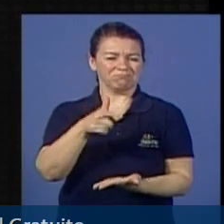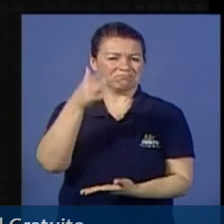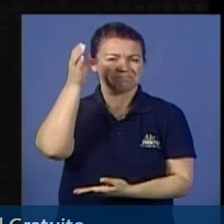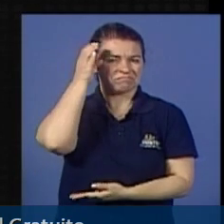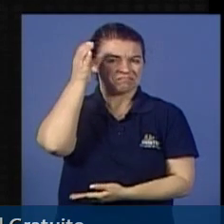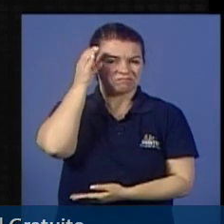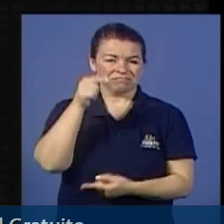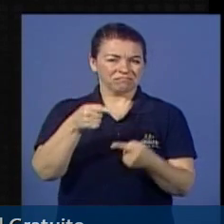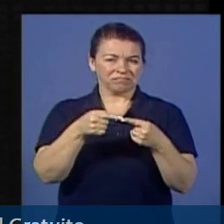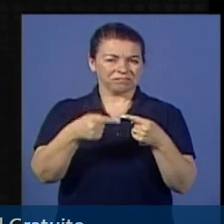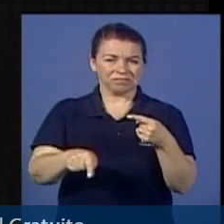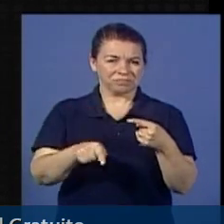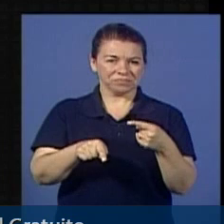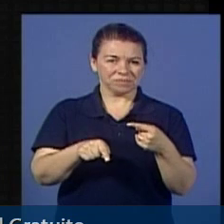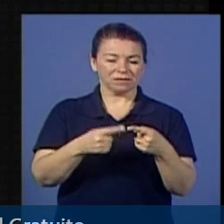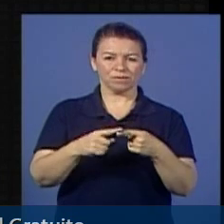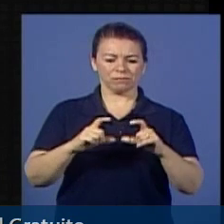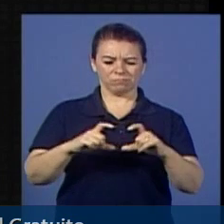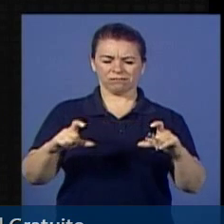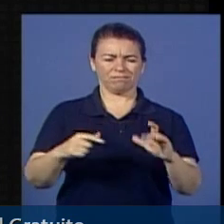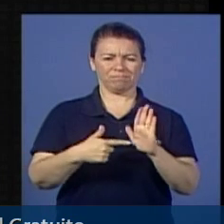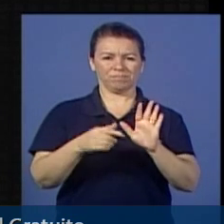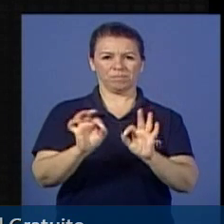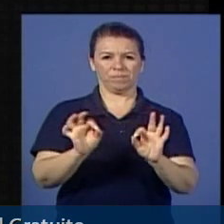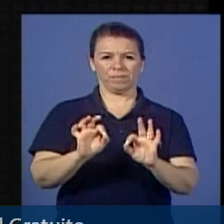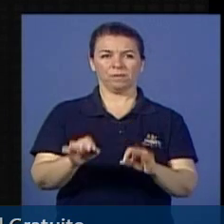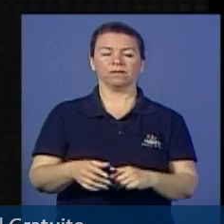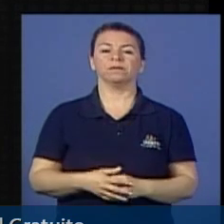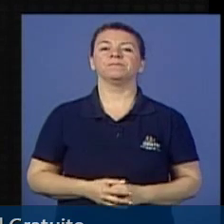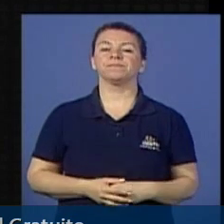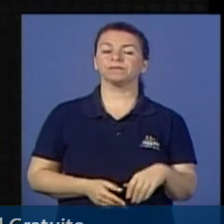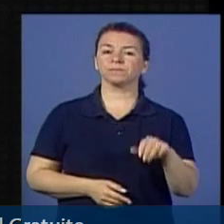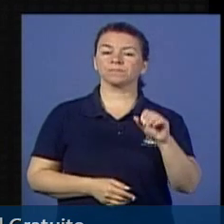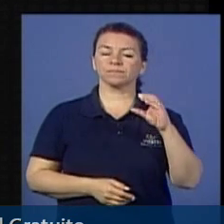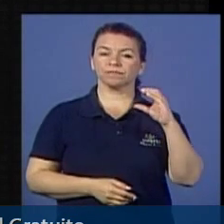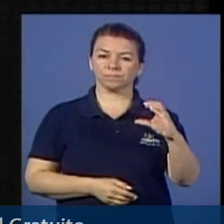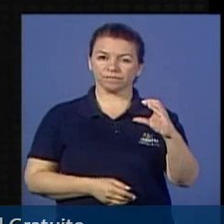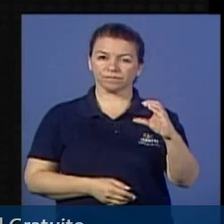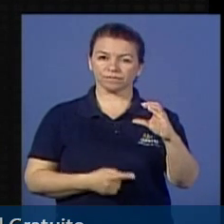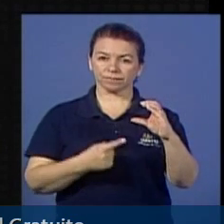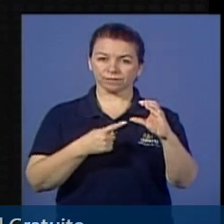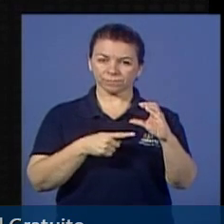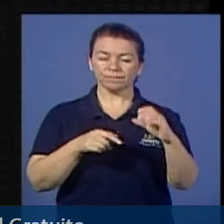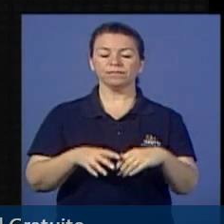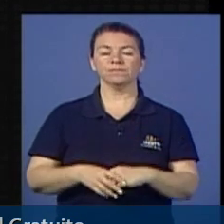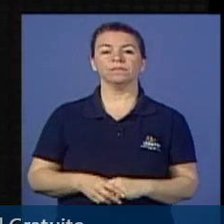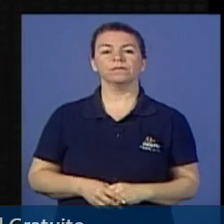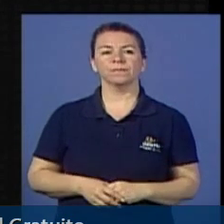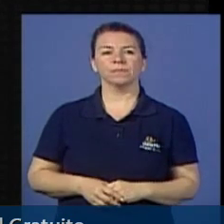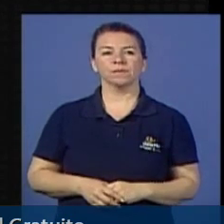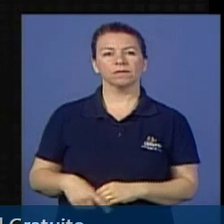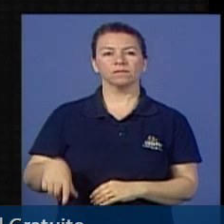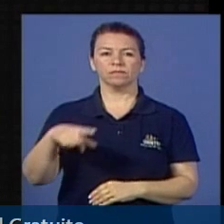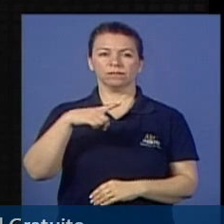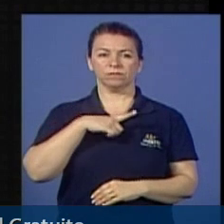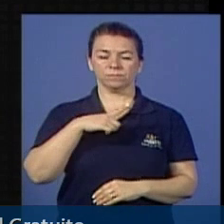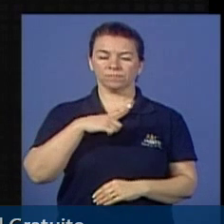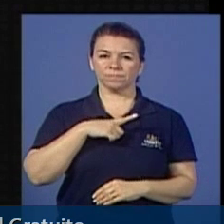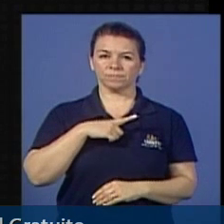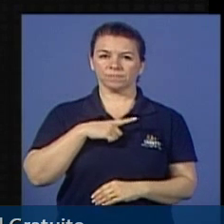tem. Sim. Não mostra nada disso a charge. Vamos adiante. C. A garantia do